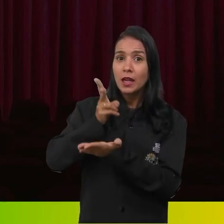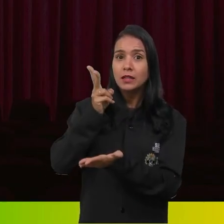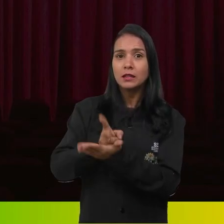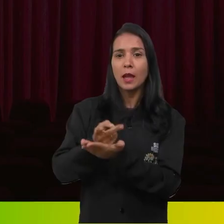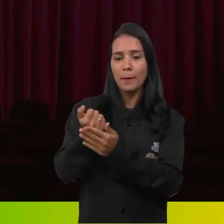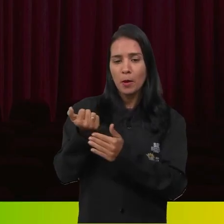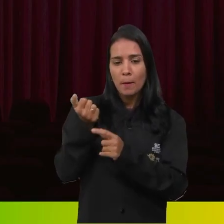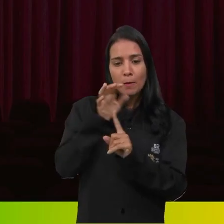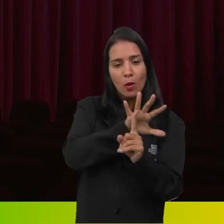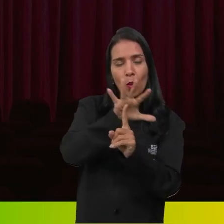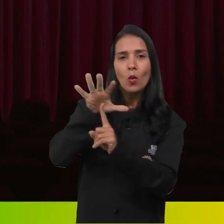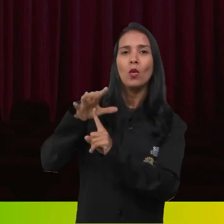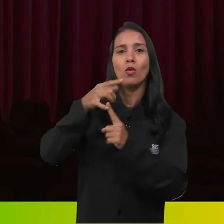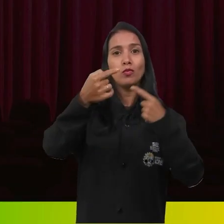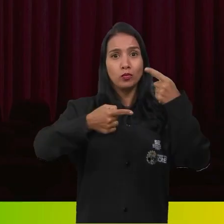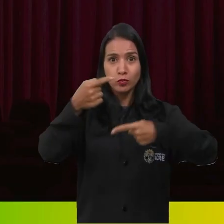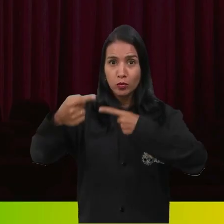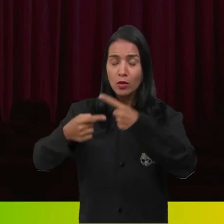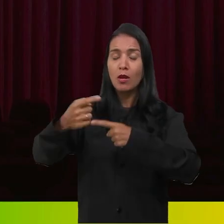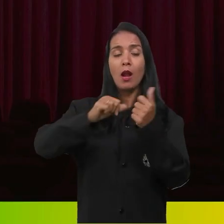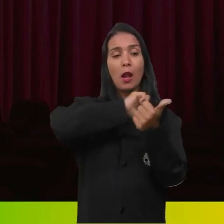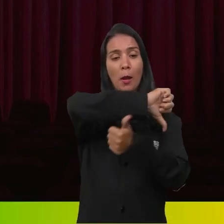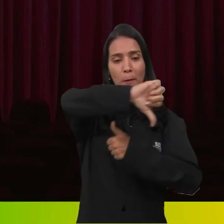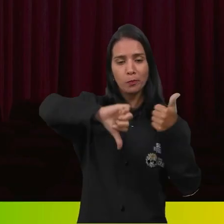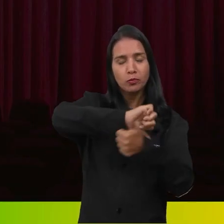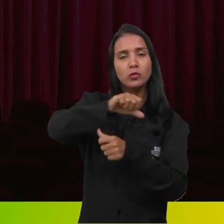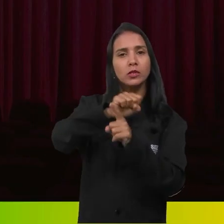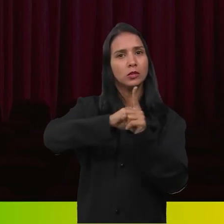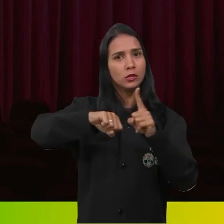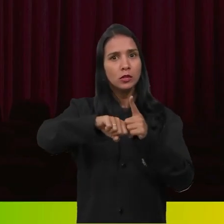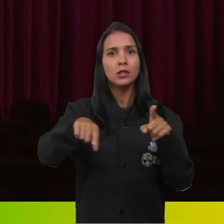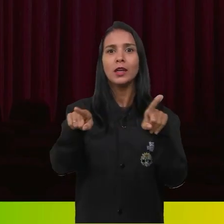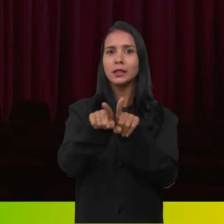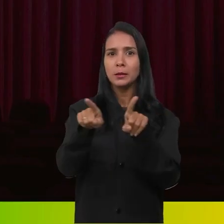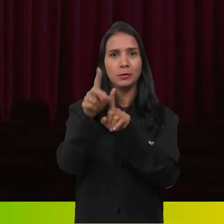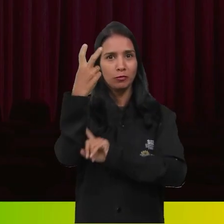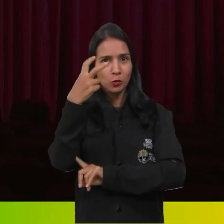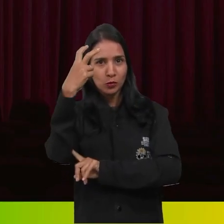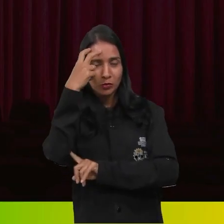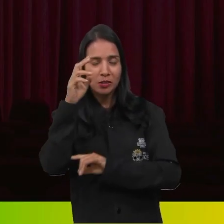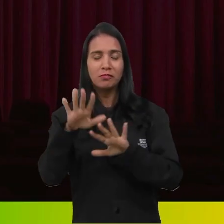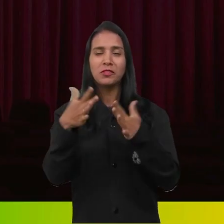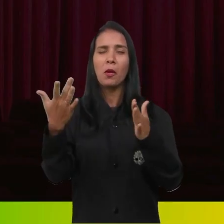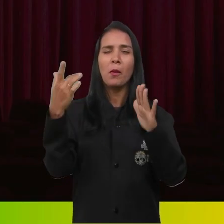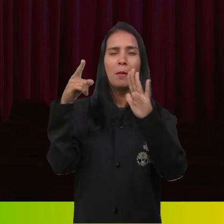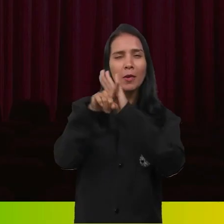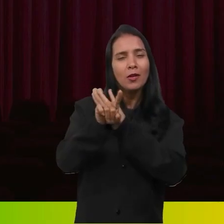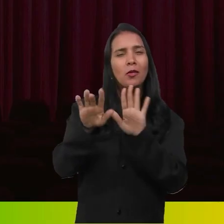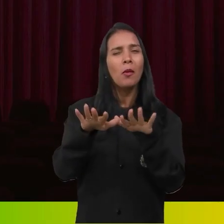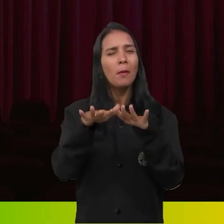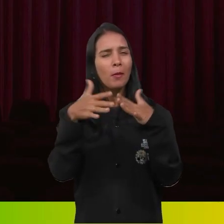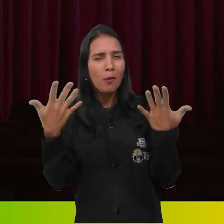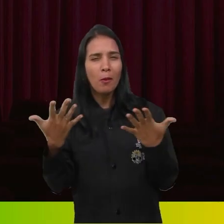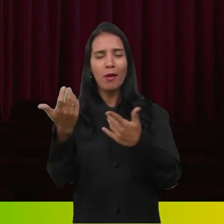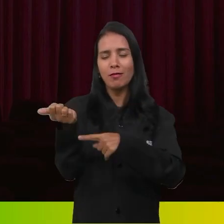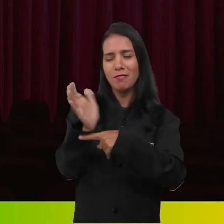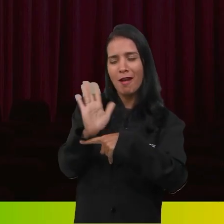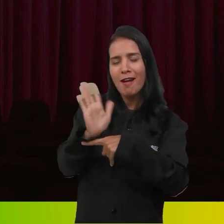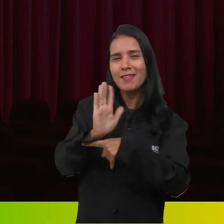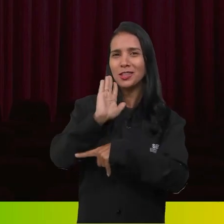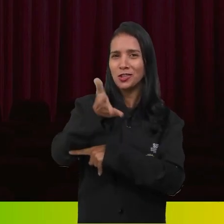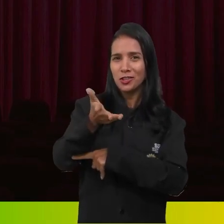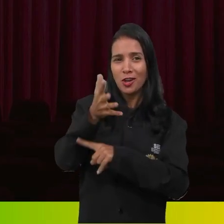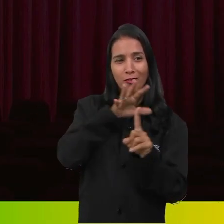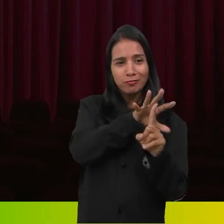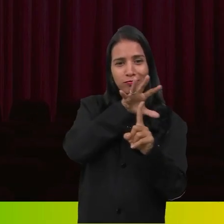sociais, políticas e culturais. Quantas influências realmente o cinema provocou em todo o nosso